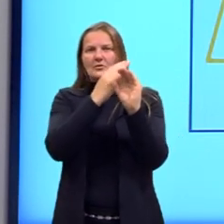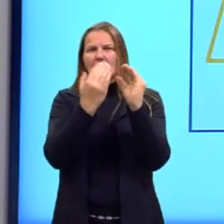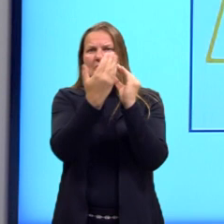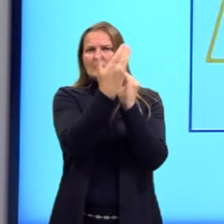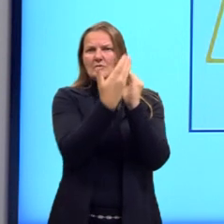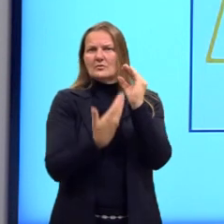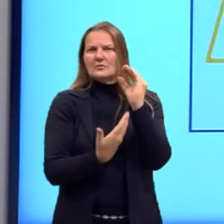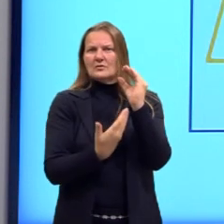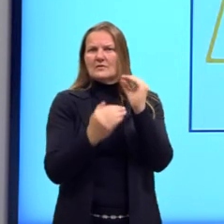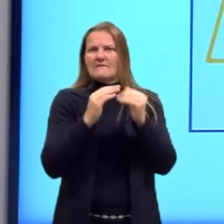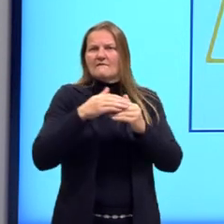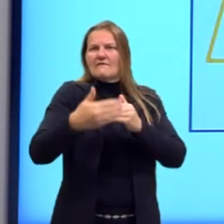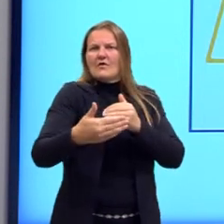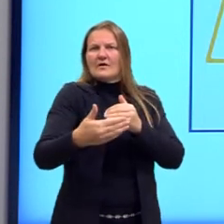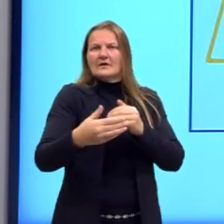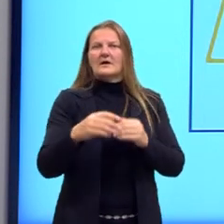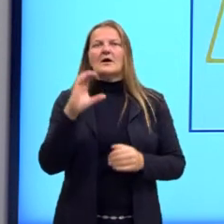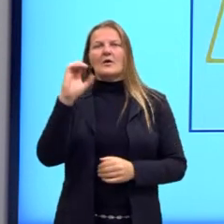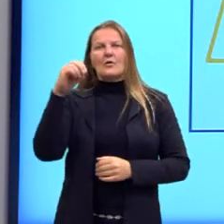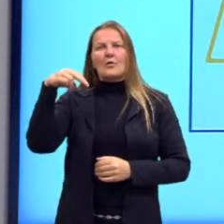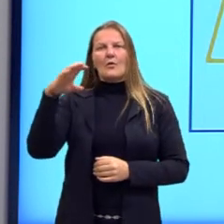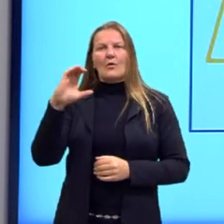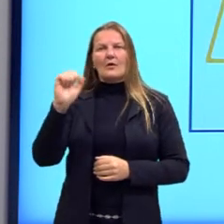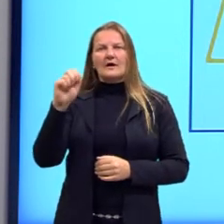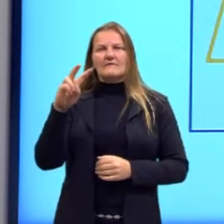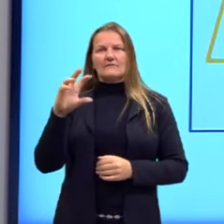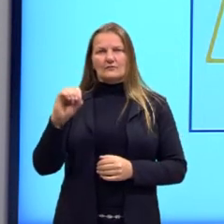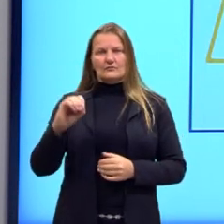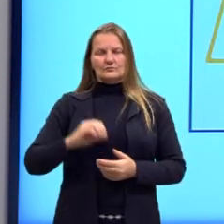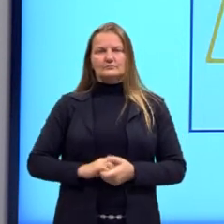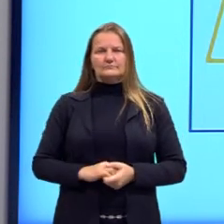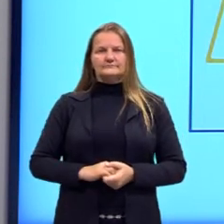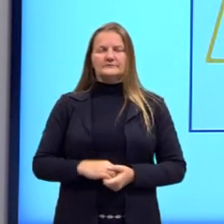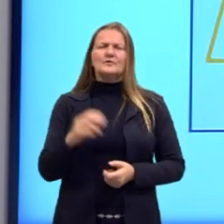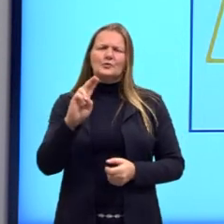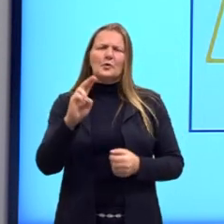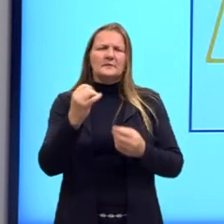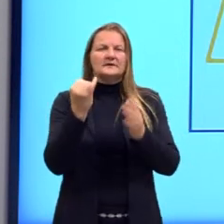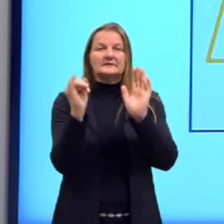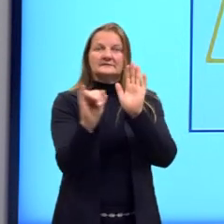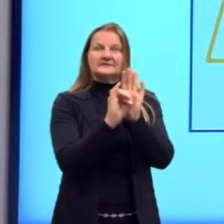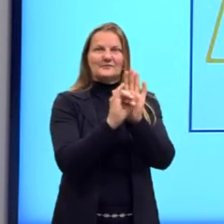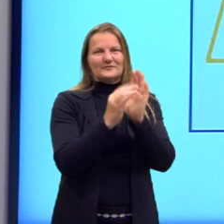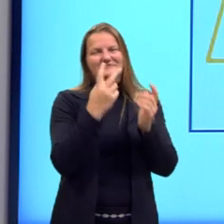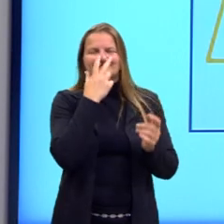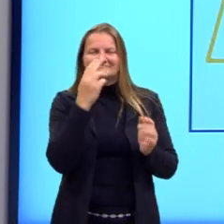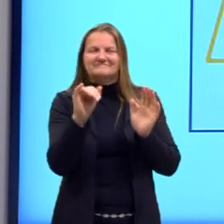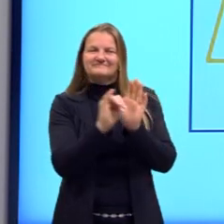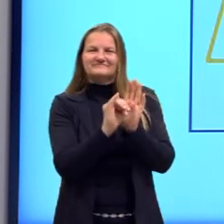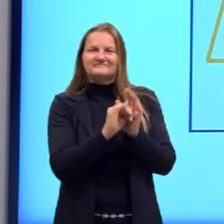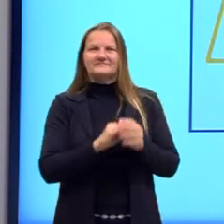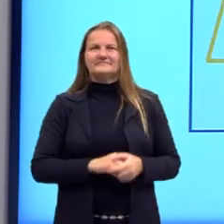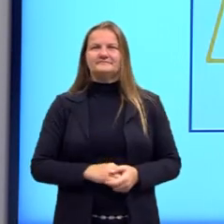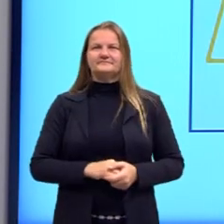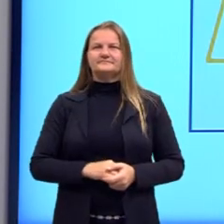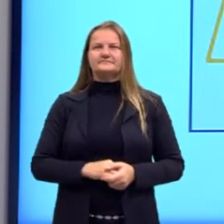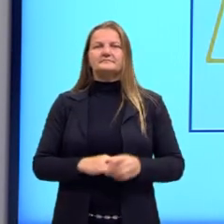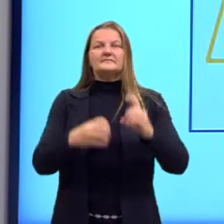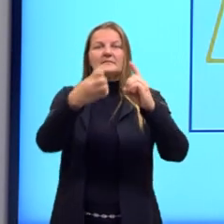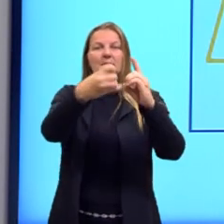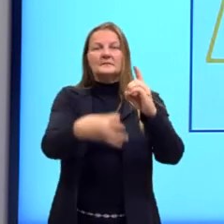da reta fica fora do polígono ele é chamado de côncavo outra definição que nós temos É